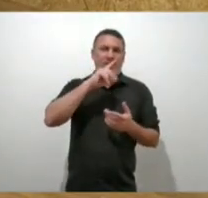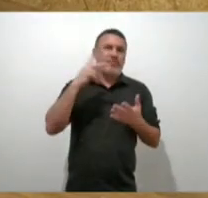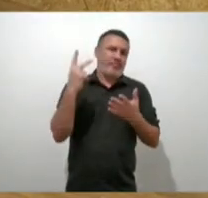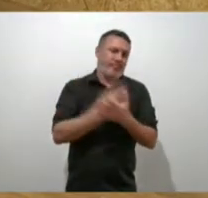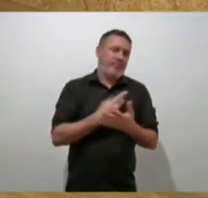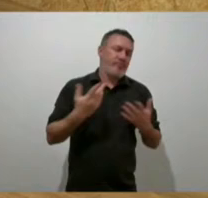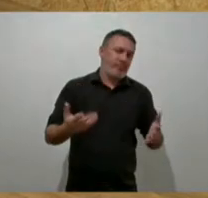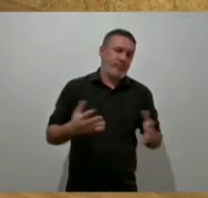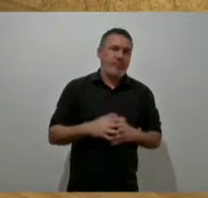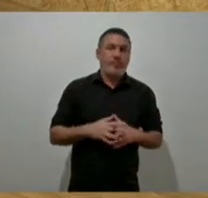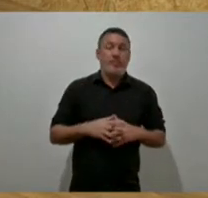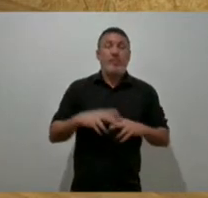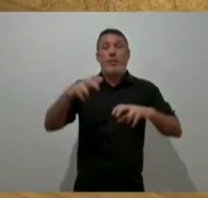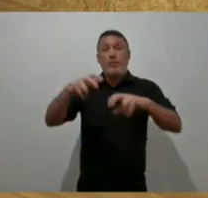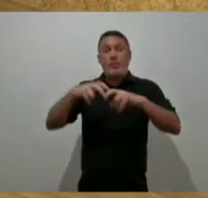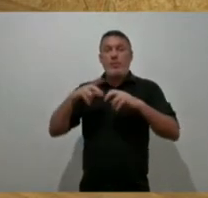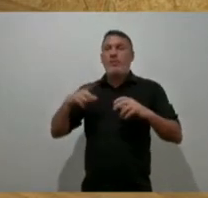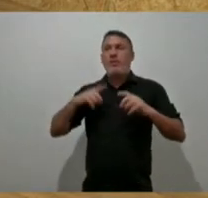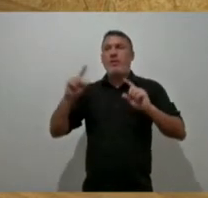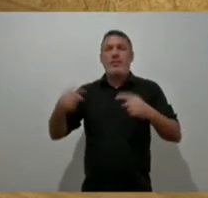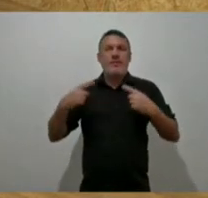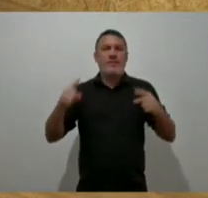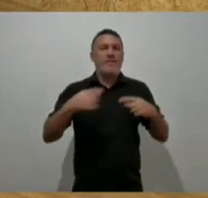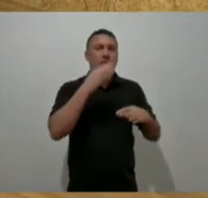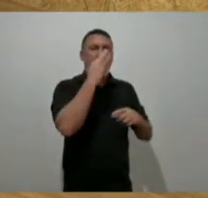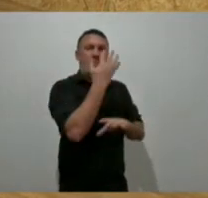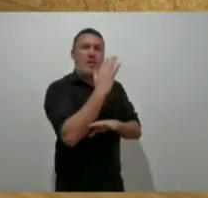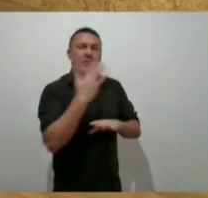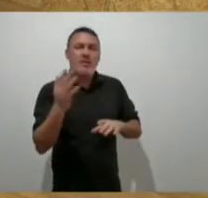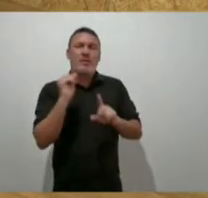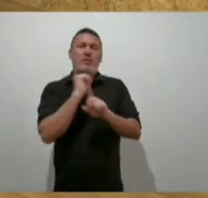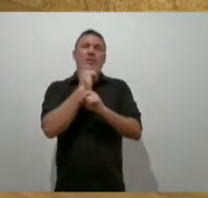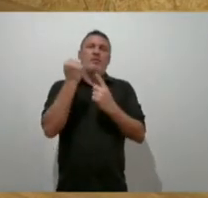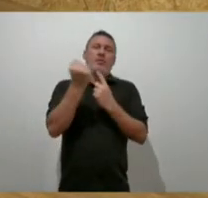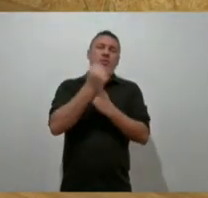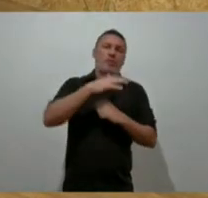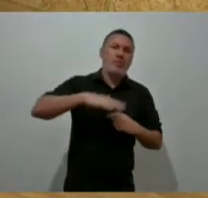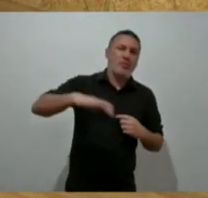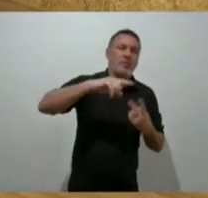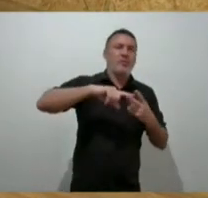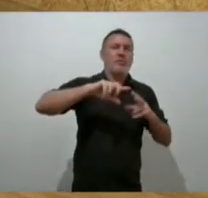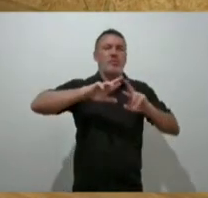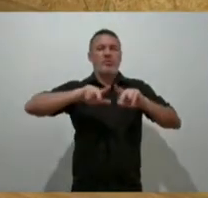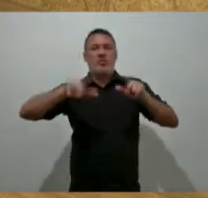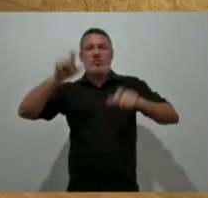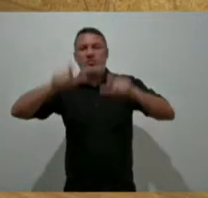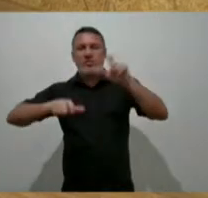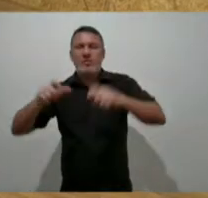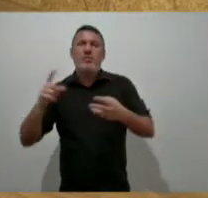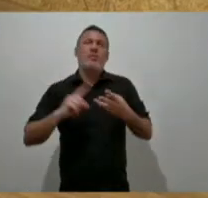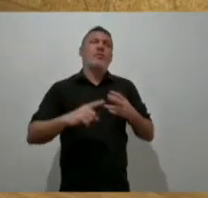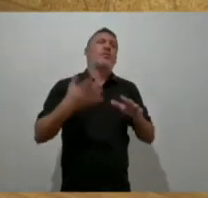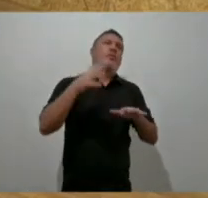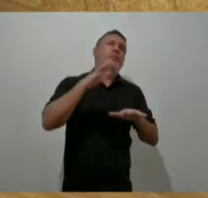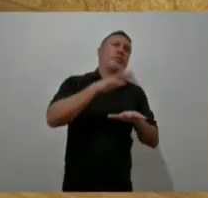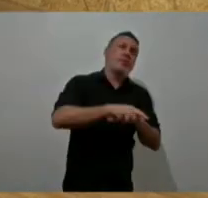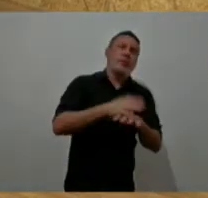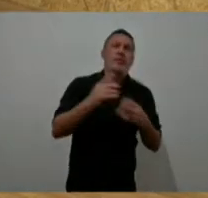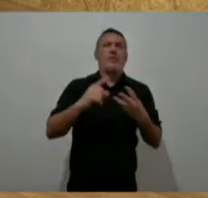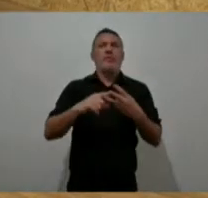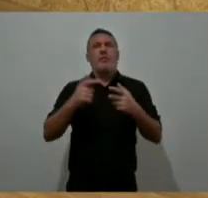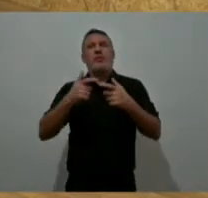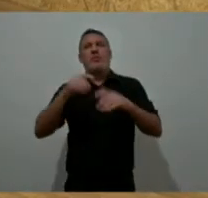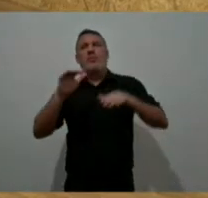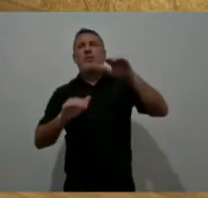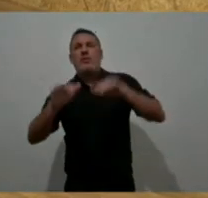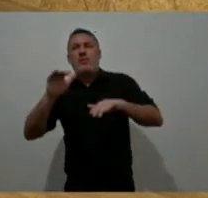esses desafios do meio ambiente, sociais, diversidade, inclusão, aumento de desigualdade,